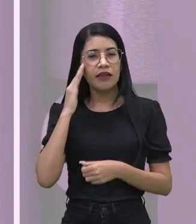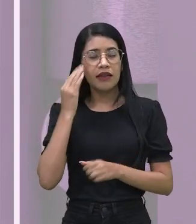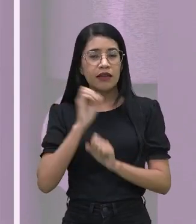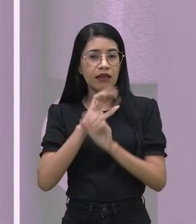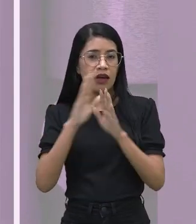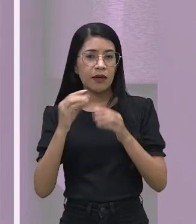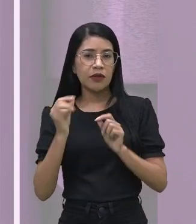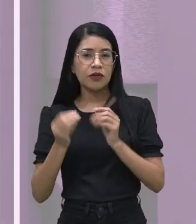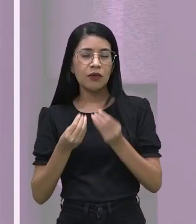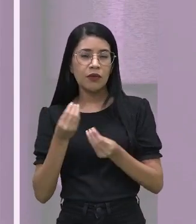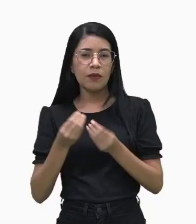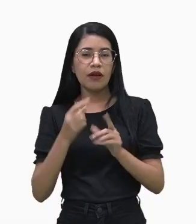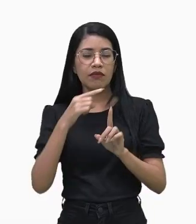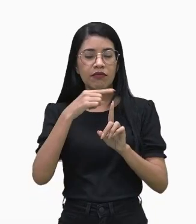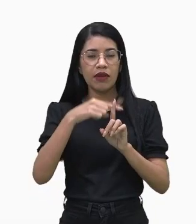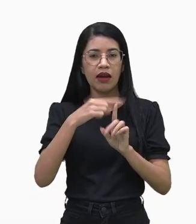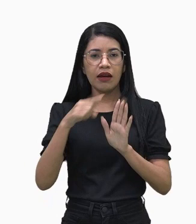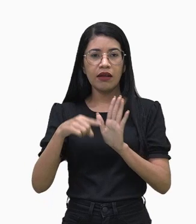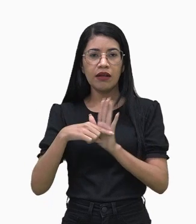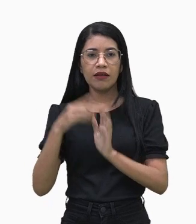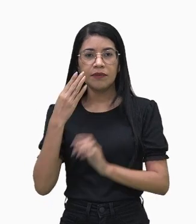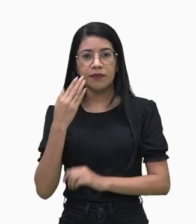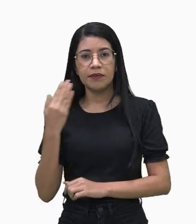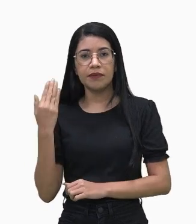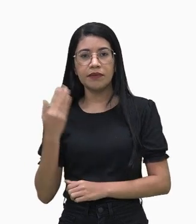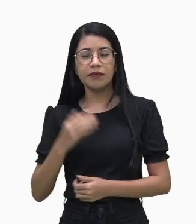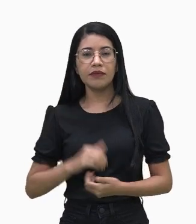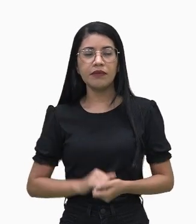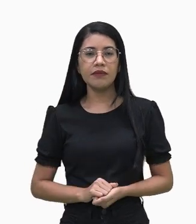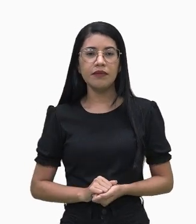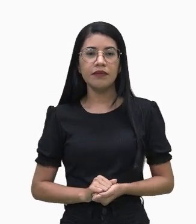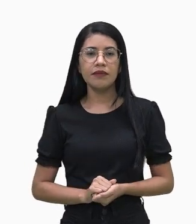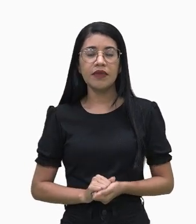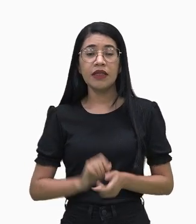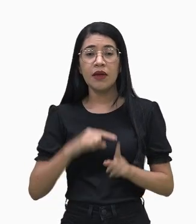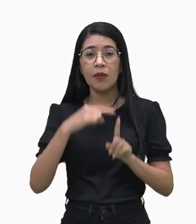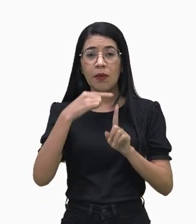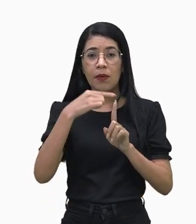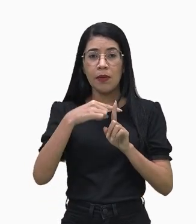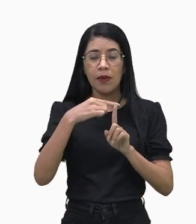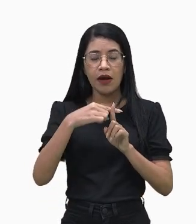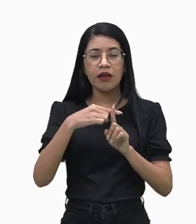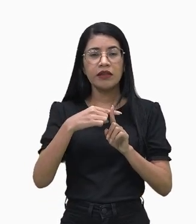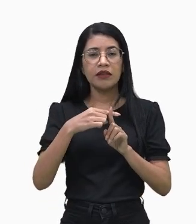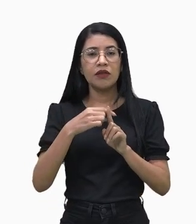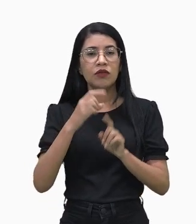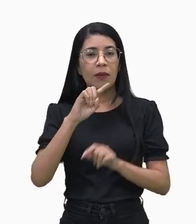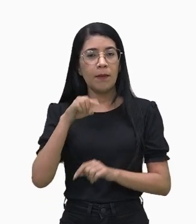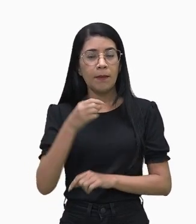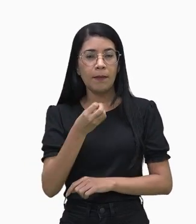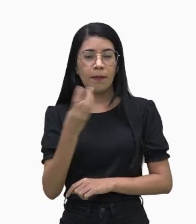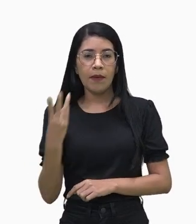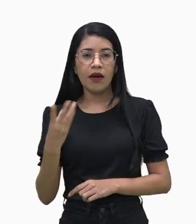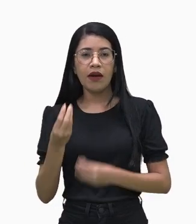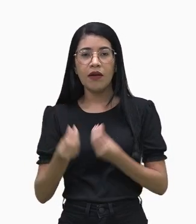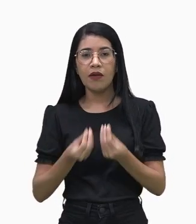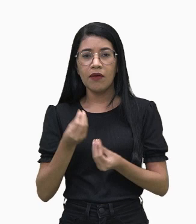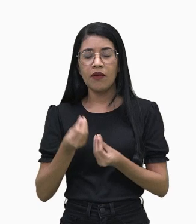a adição e acompanhe a leitura na sua tela. A adição de números decimais.